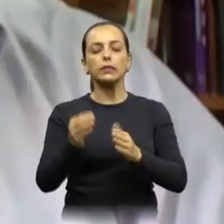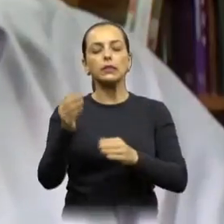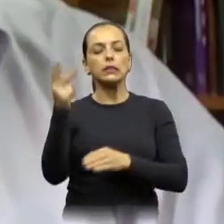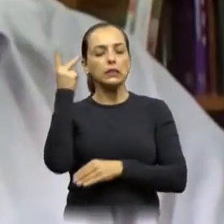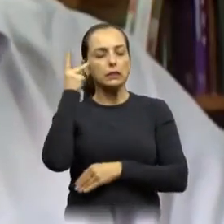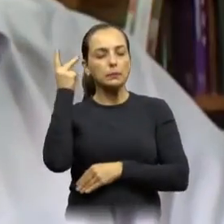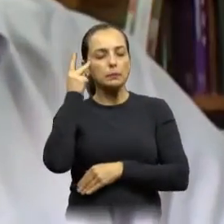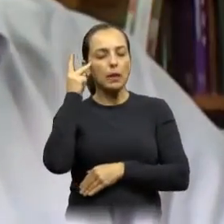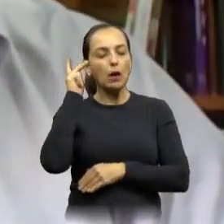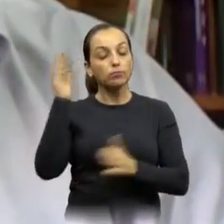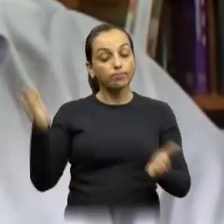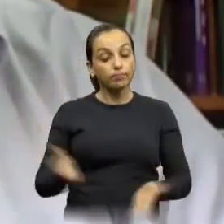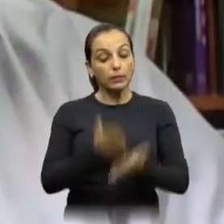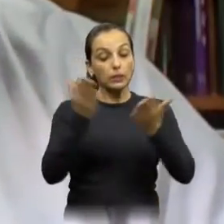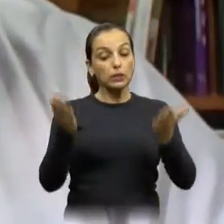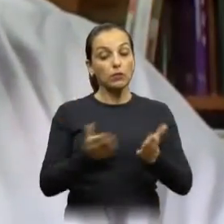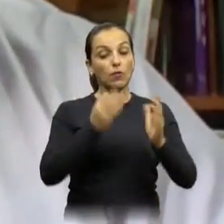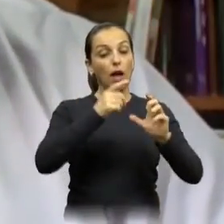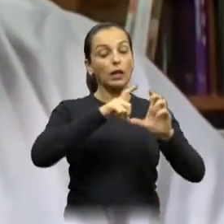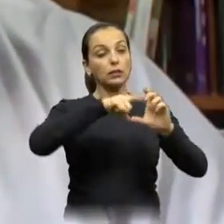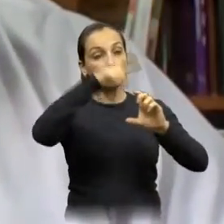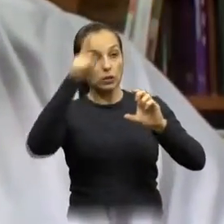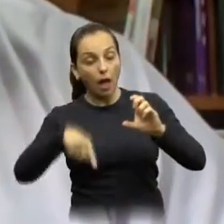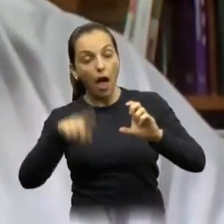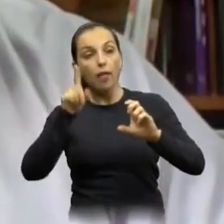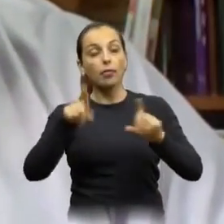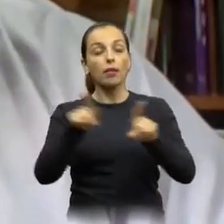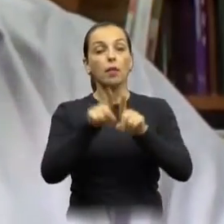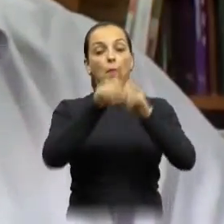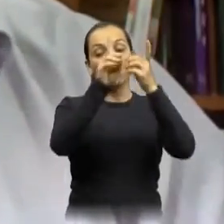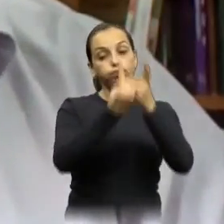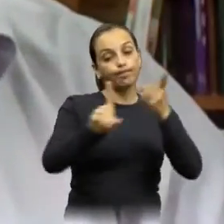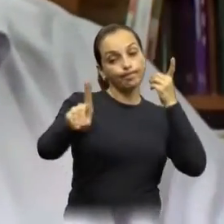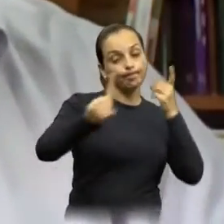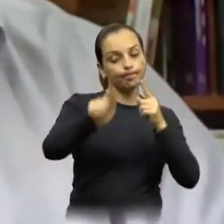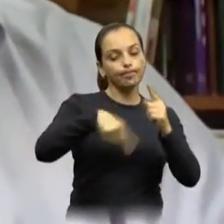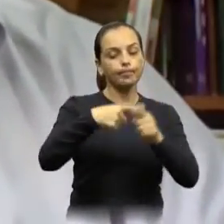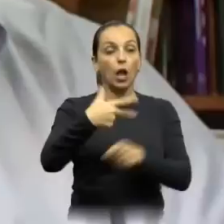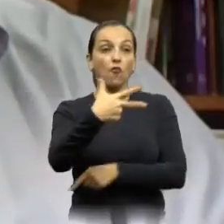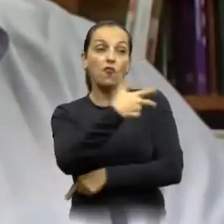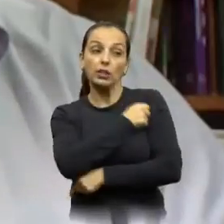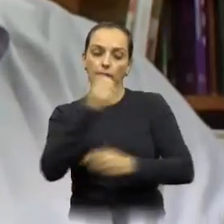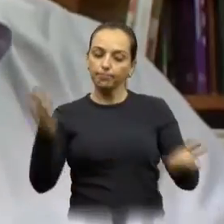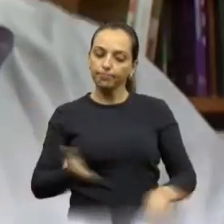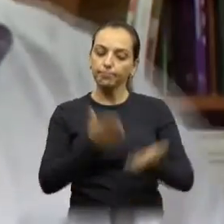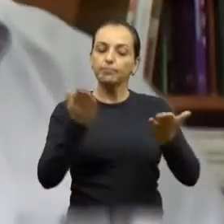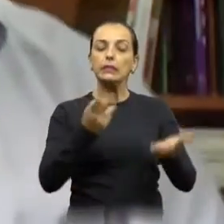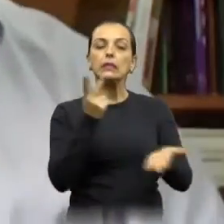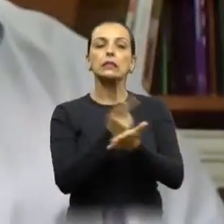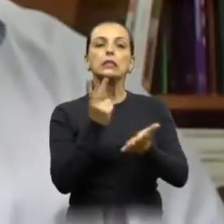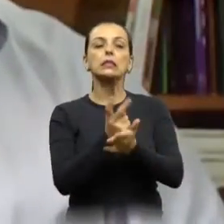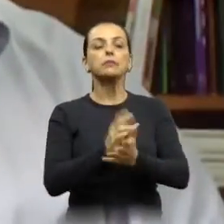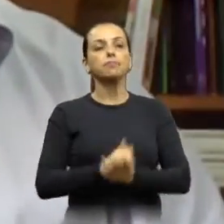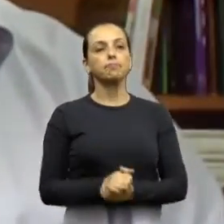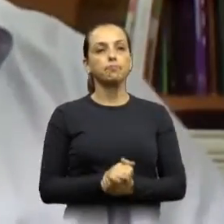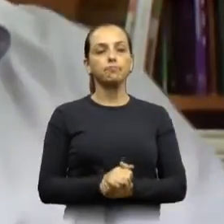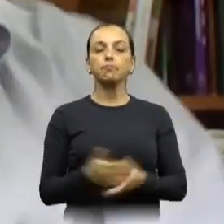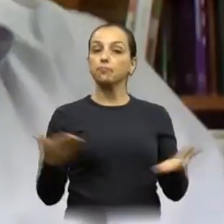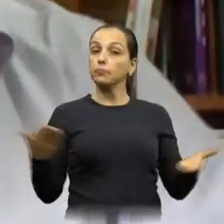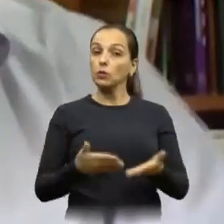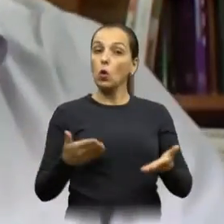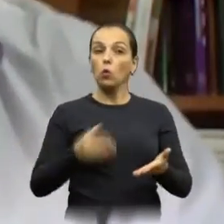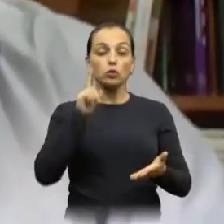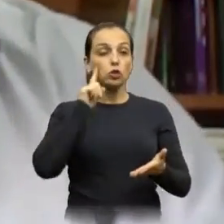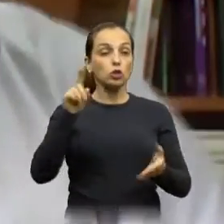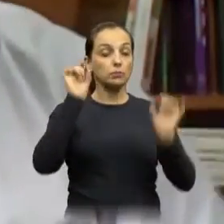sempre incentivando a ciência, o distanciamento social e a vacinação. Bom, dos dias de hoje, além do